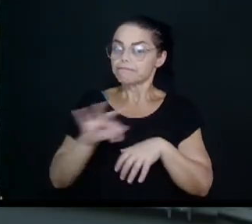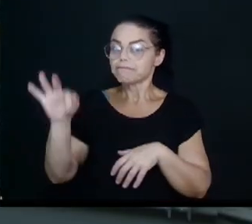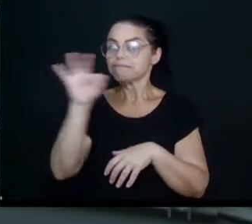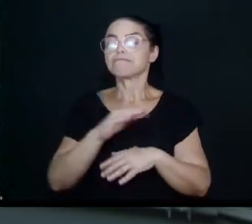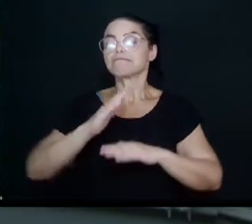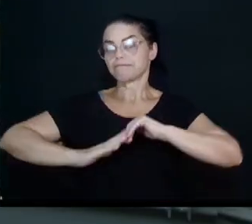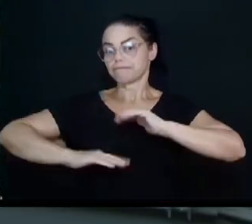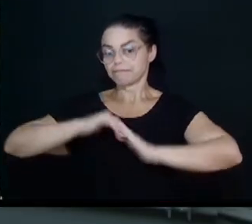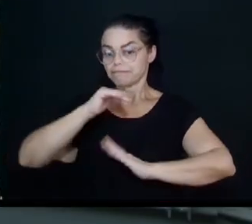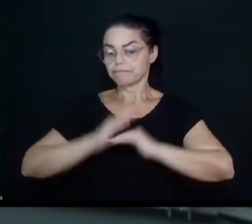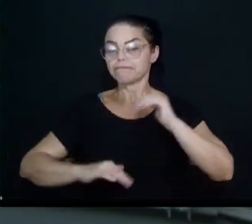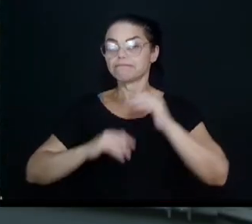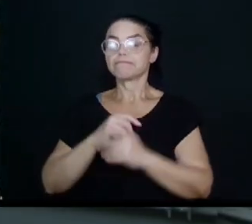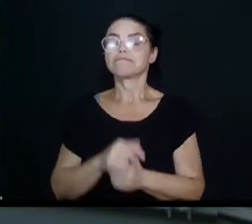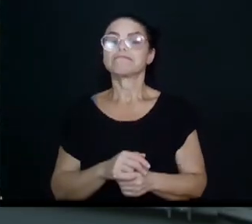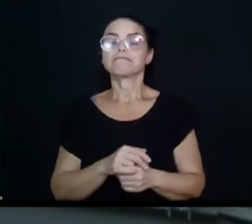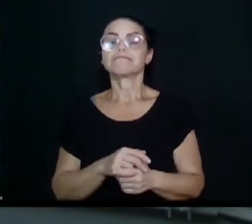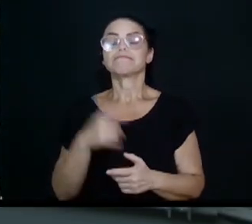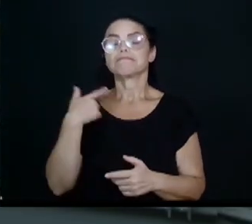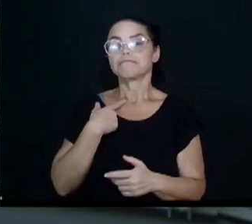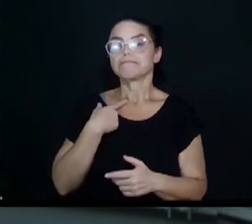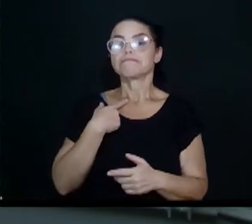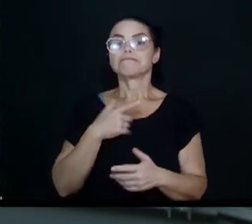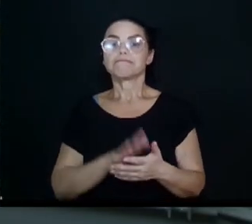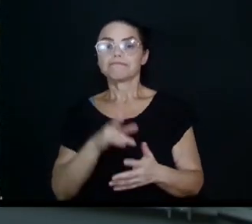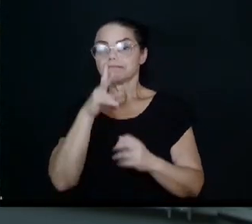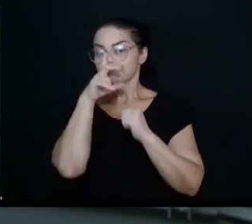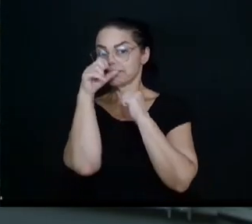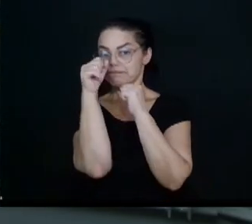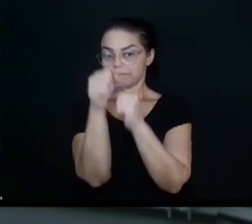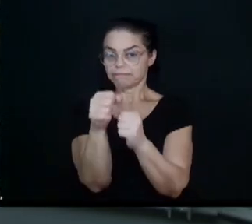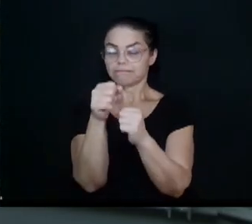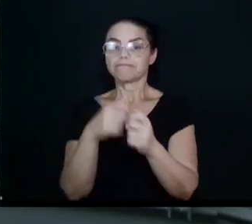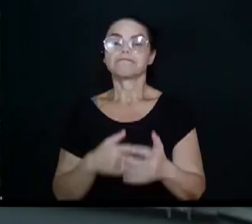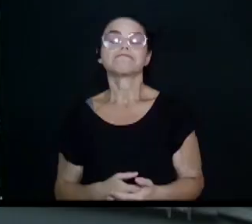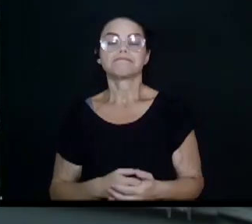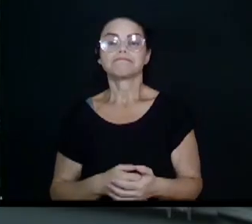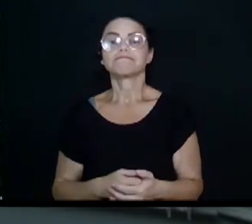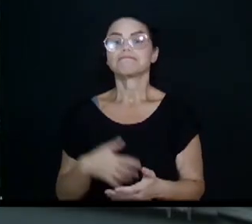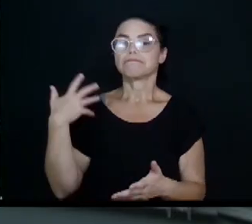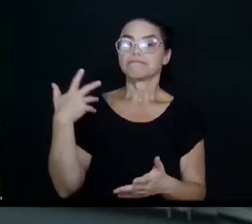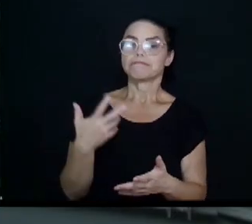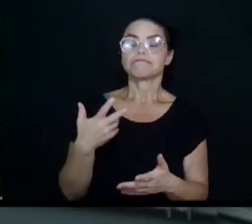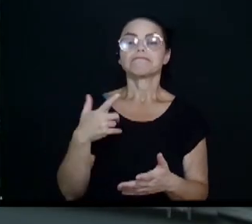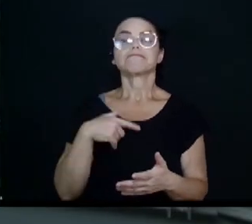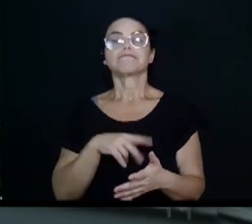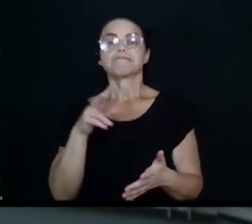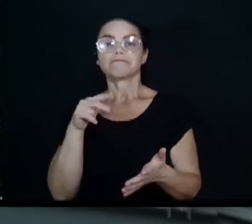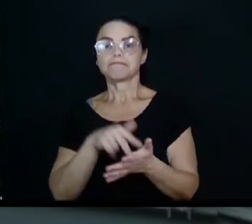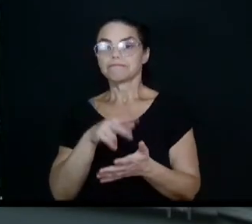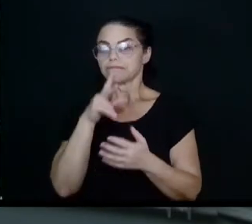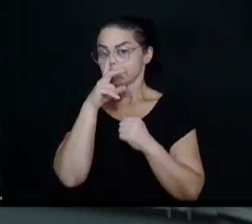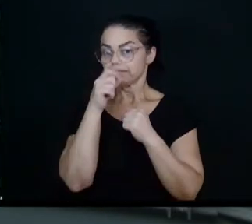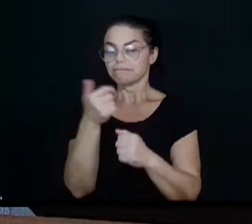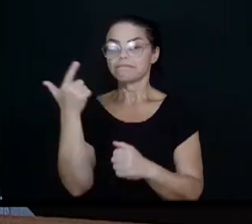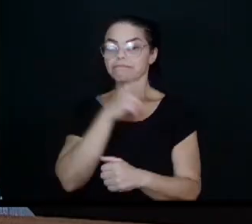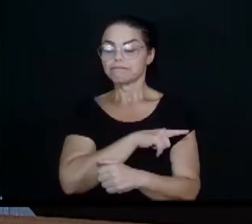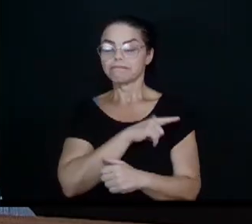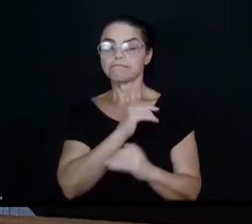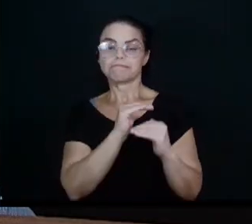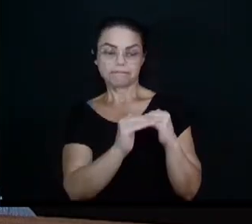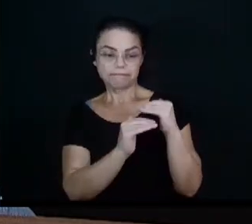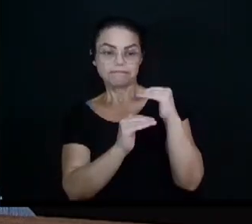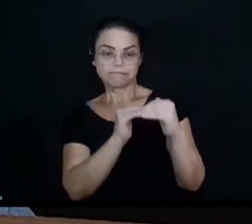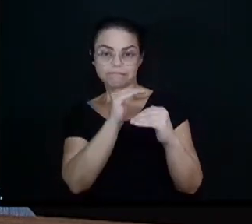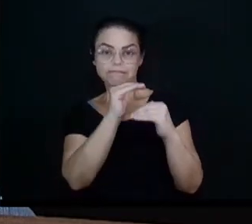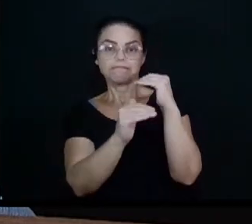O networking dele vai se fortalecer muito, vai ser muito mais forte aqui, né? Ele vai conseguir construir uma rede de